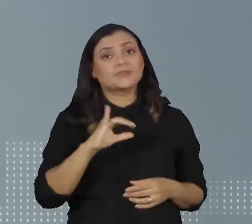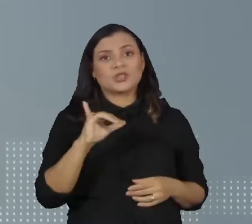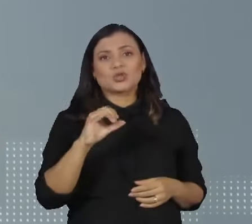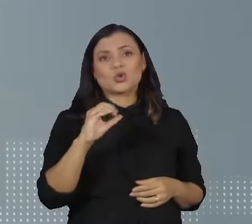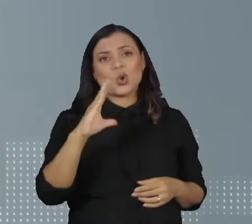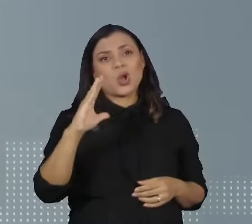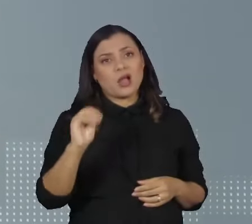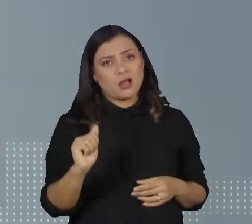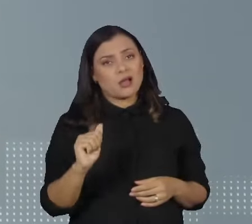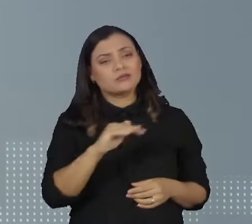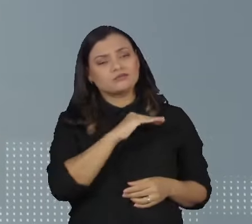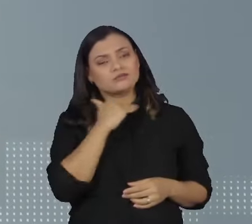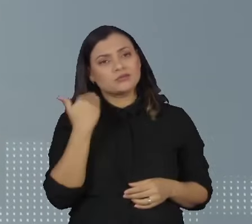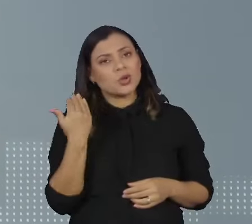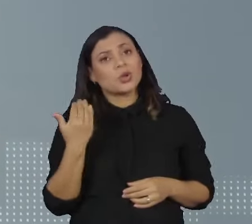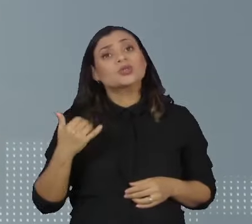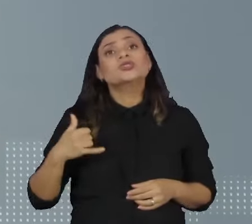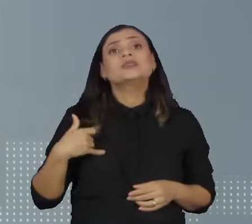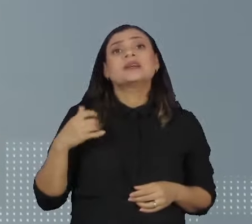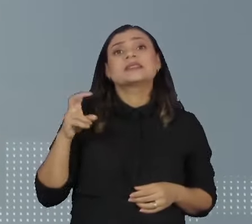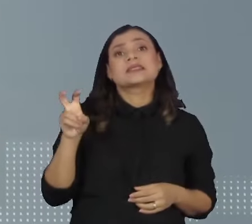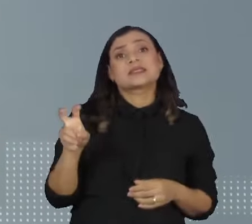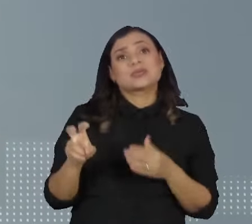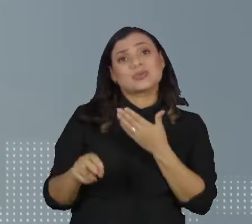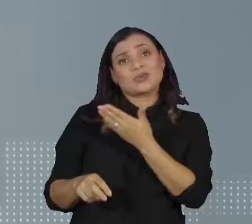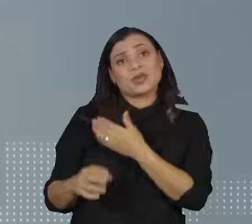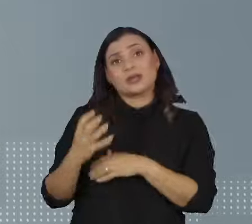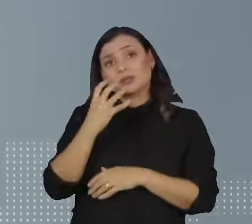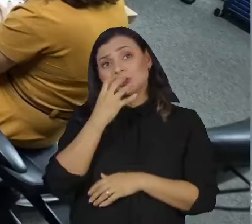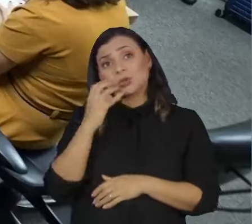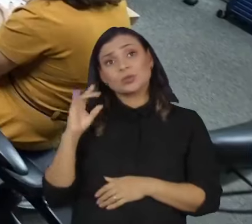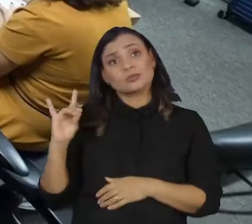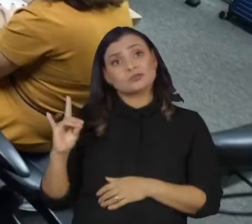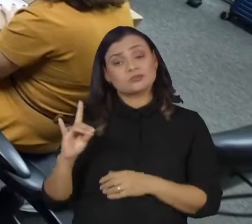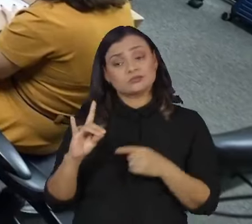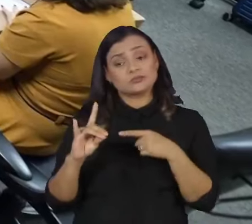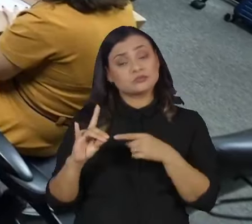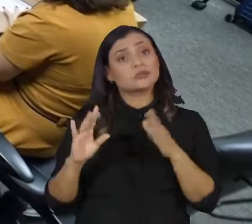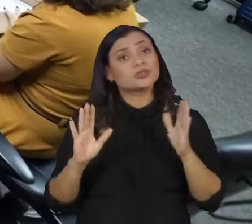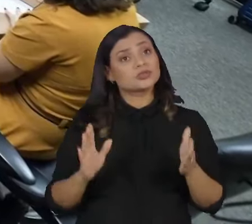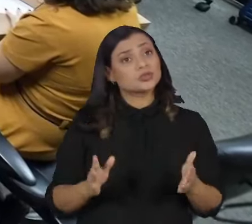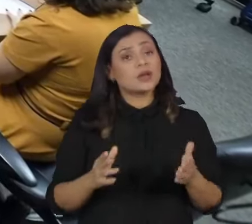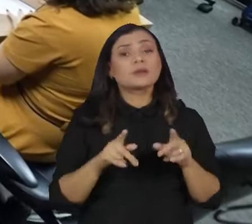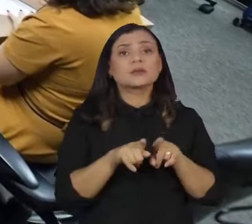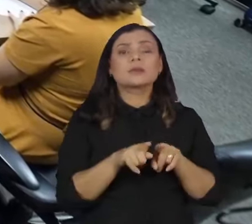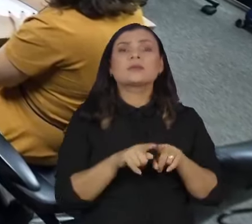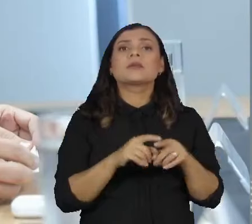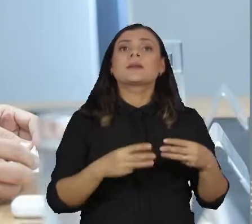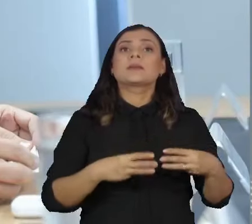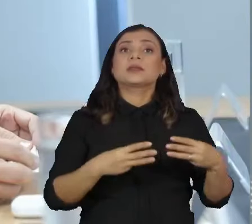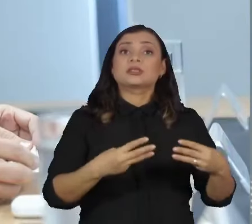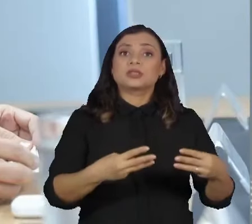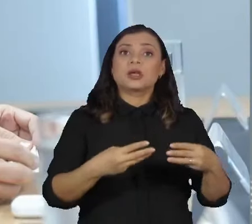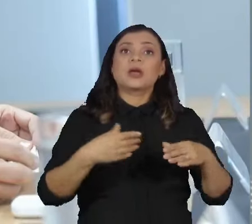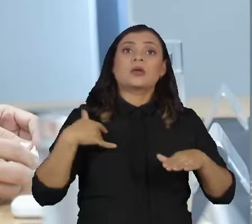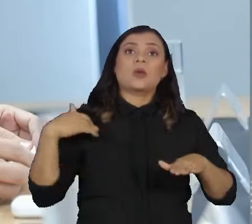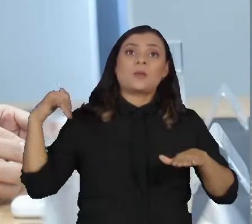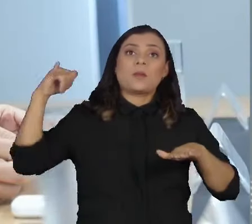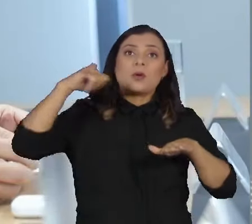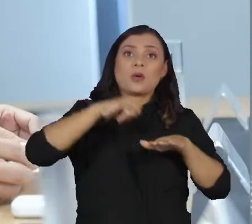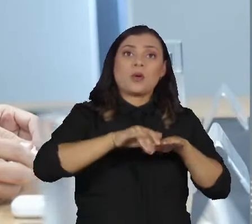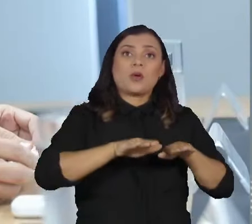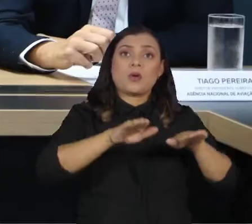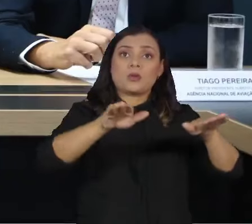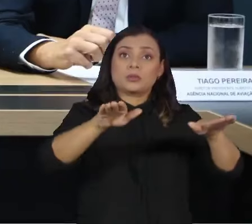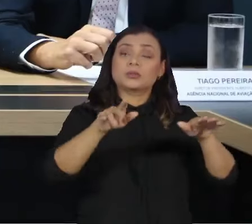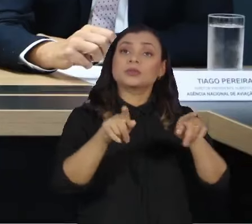morte do cão Joca de 5 anos no início desta semana o ministério de portos e aeroportos a agência nacional